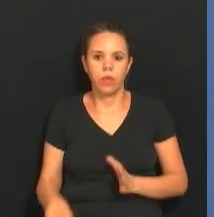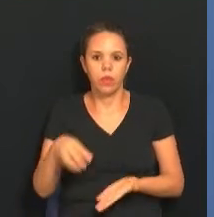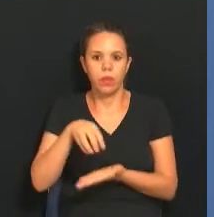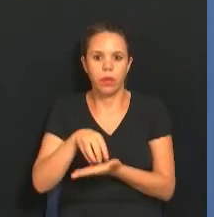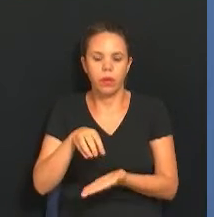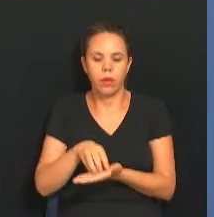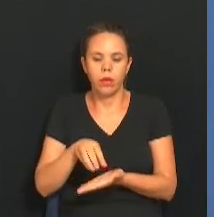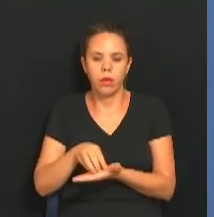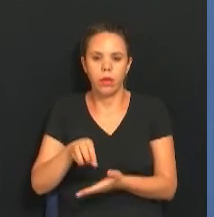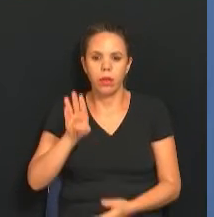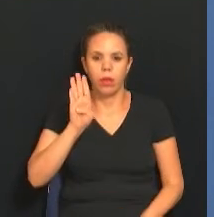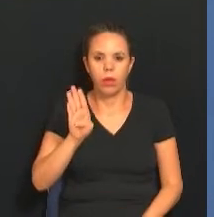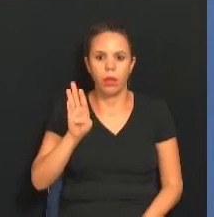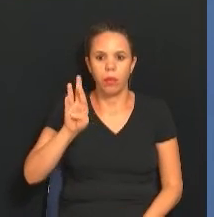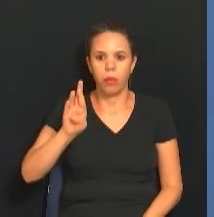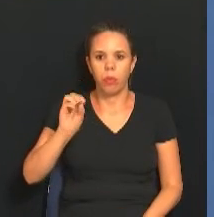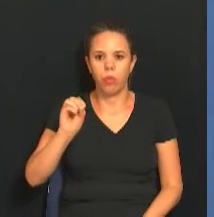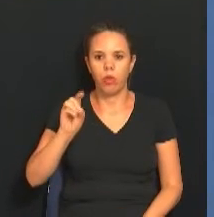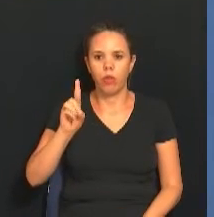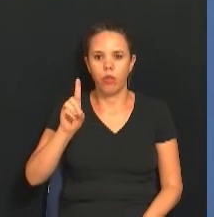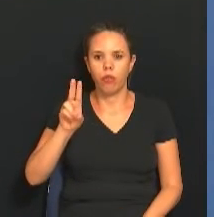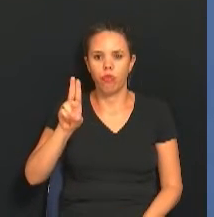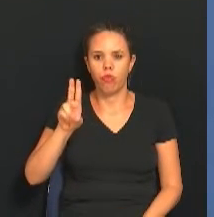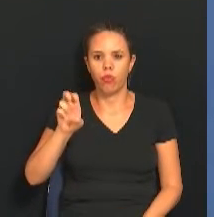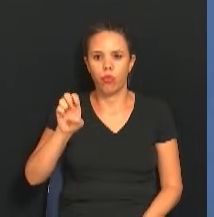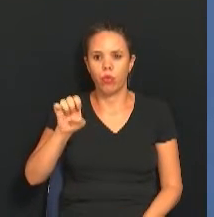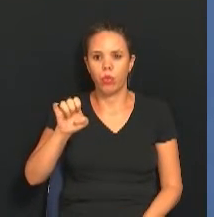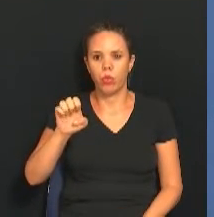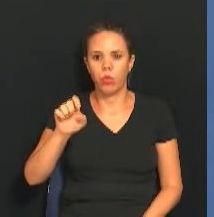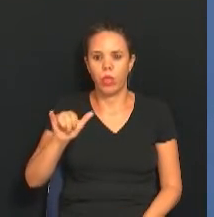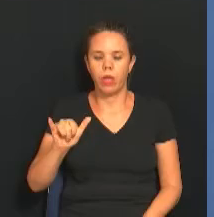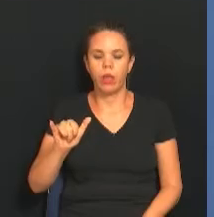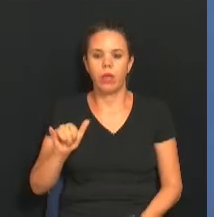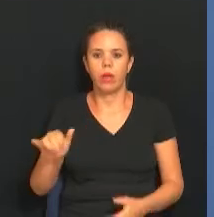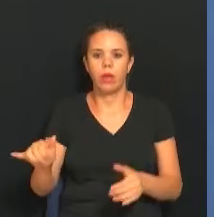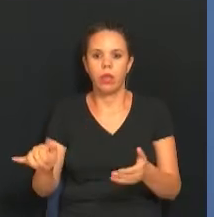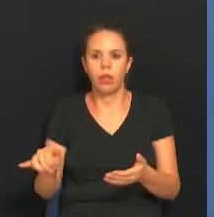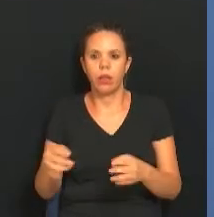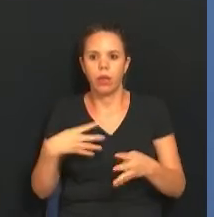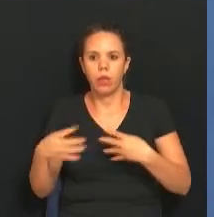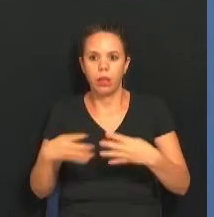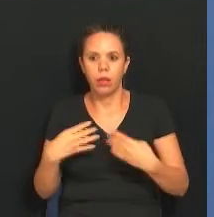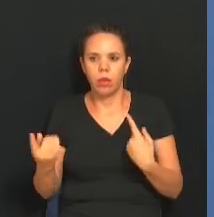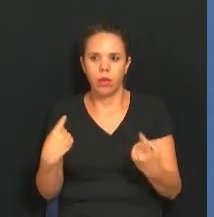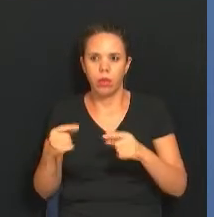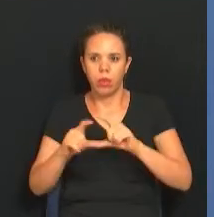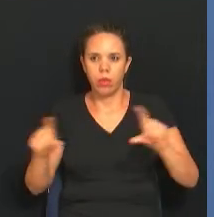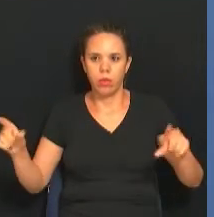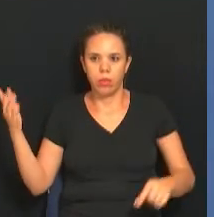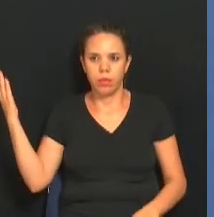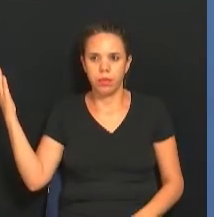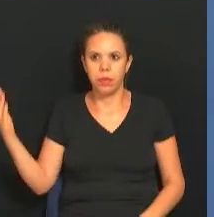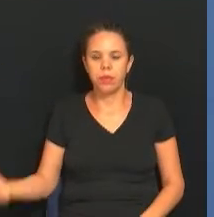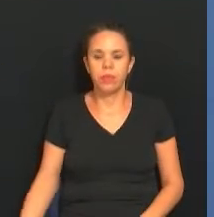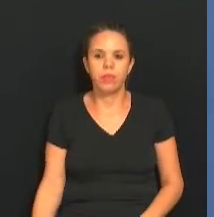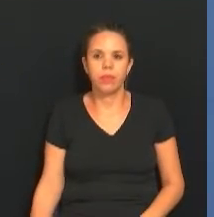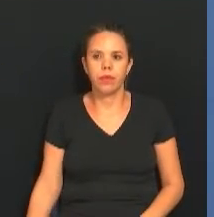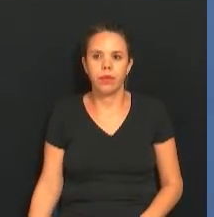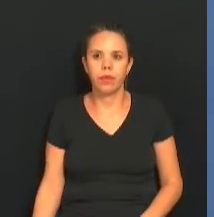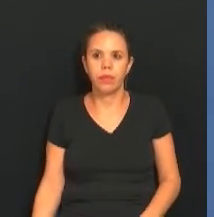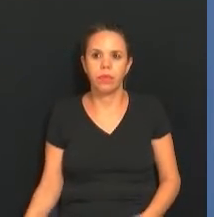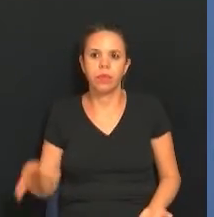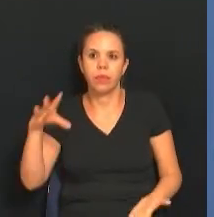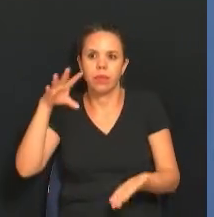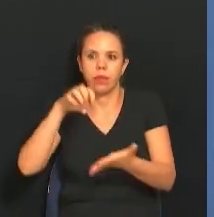Broadway em Barão Geraldo aparece aí olha Avenida Santa Isabel 678 você pode